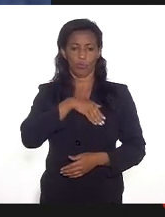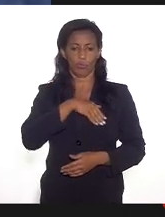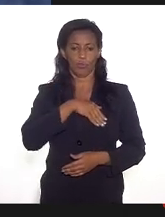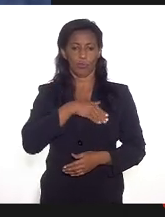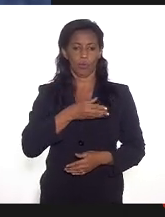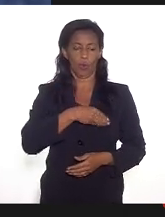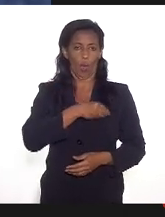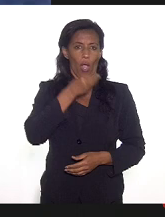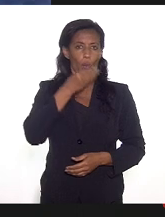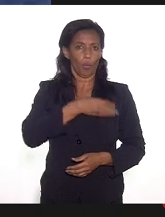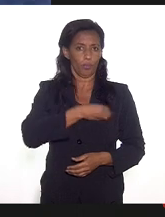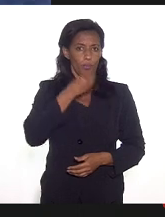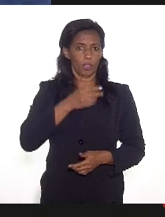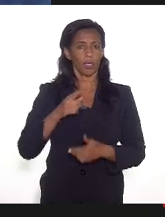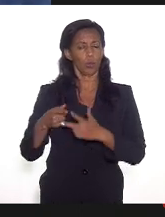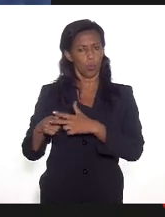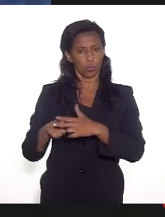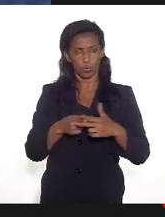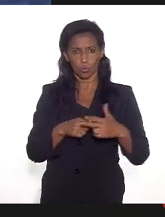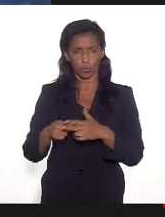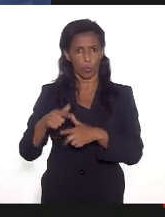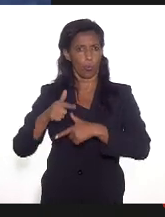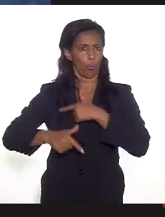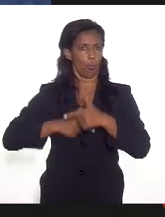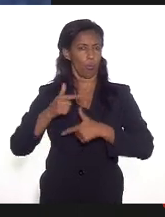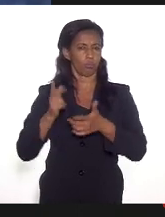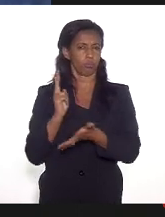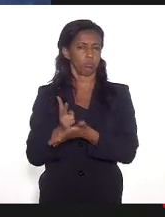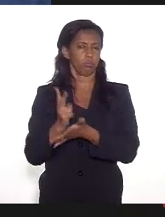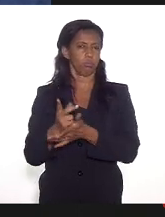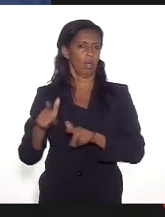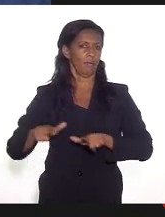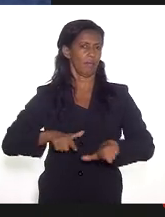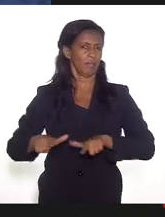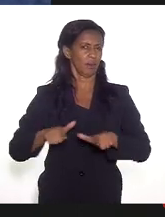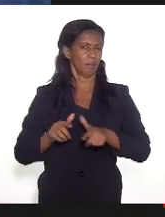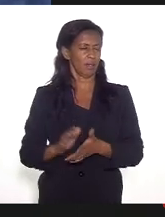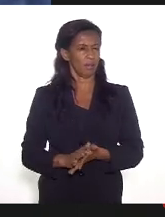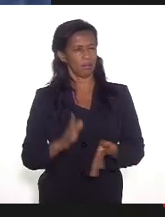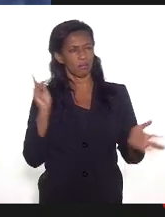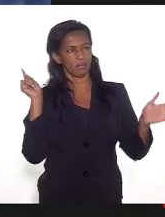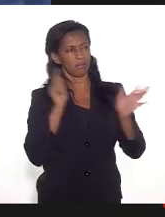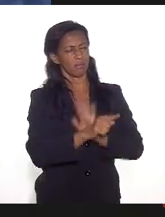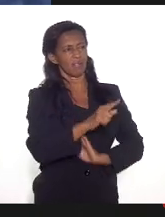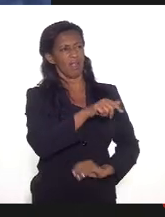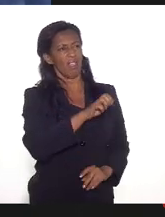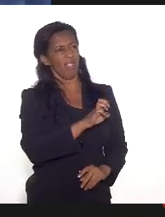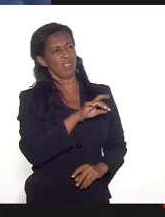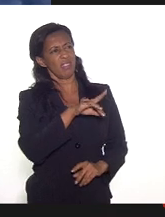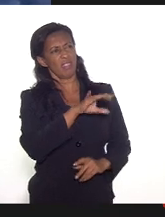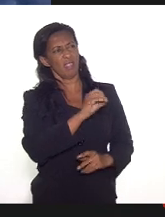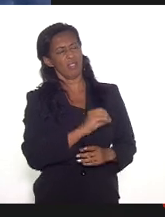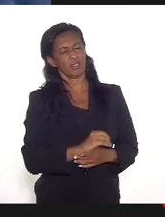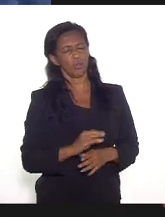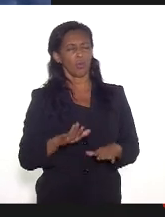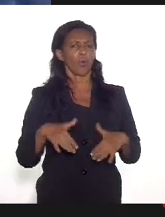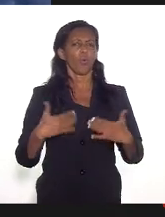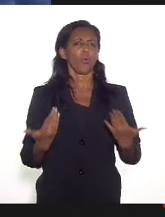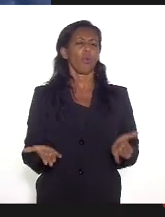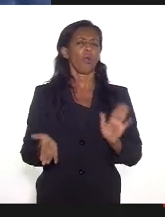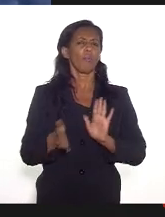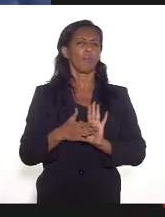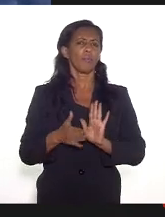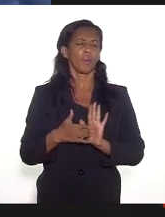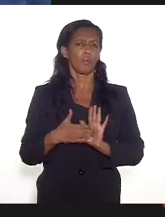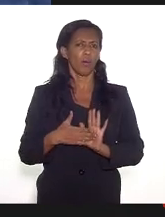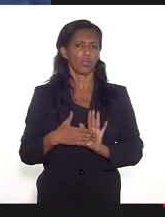comia o arroz e continuava soldando. Então, gostaria de saber do almirante Edésio, qual seria a proposta